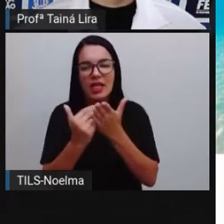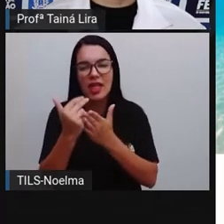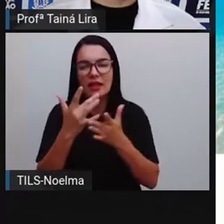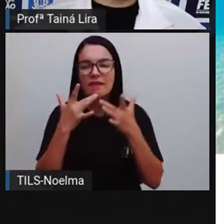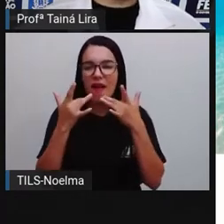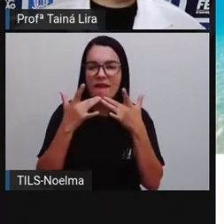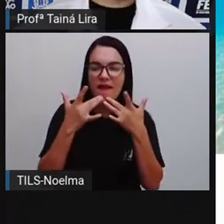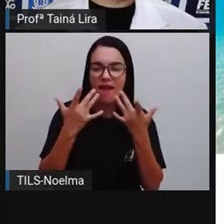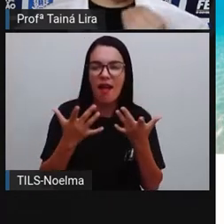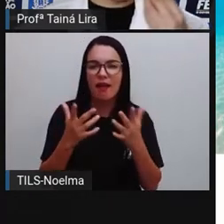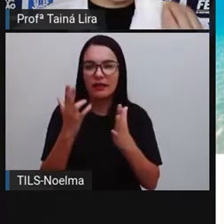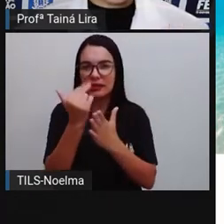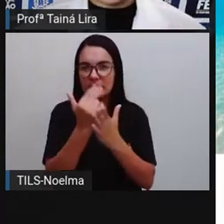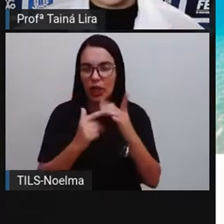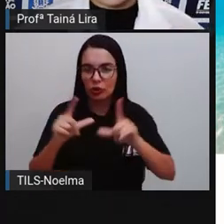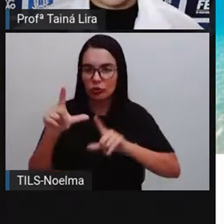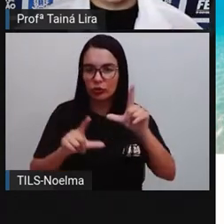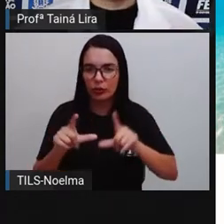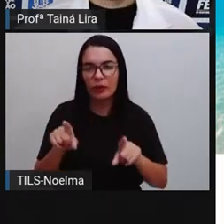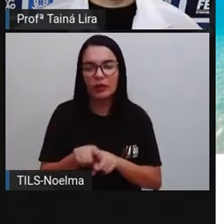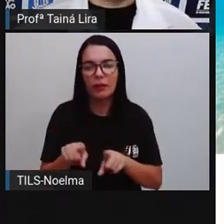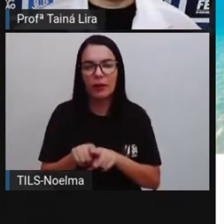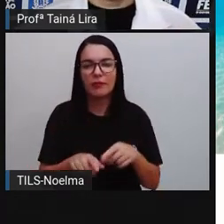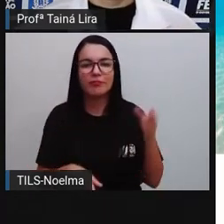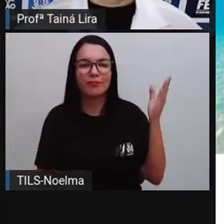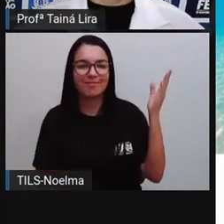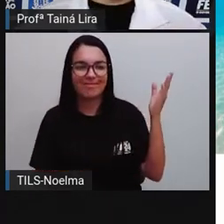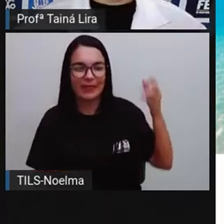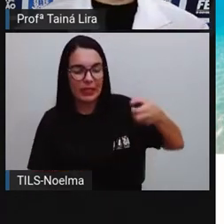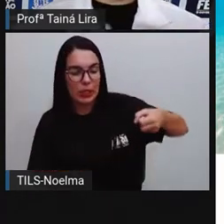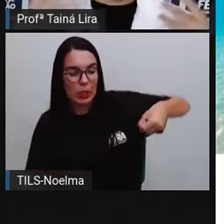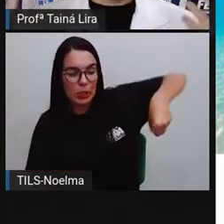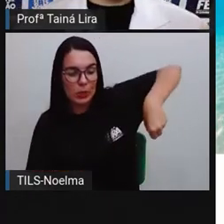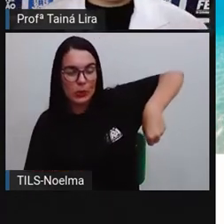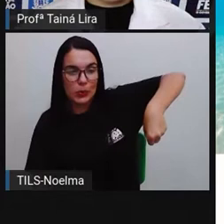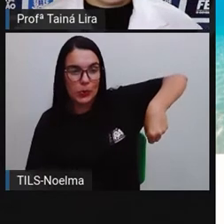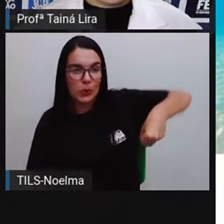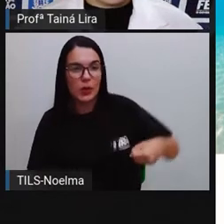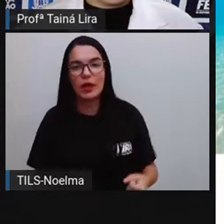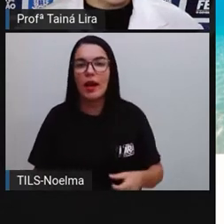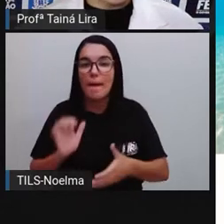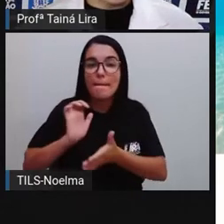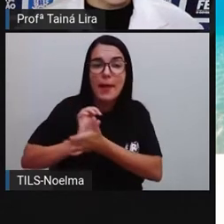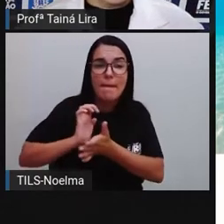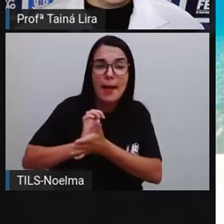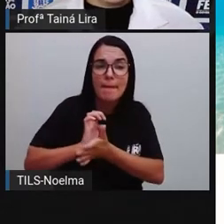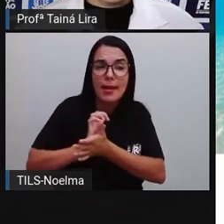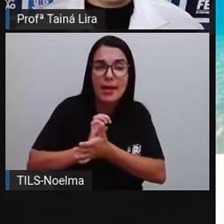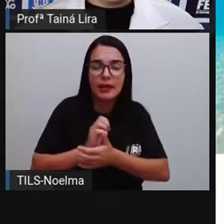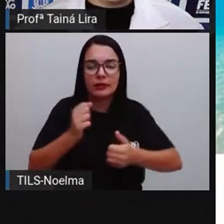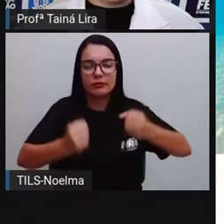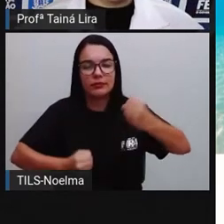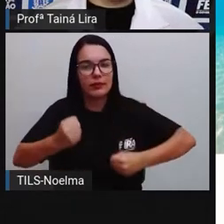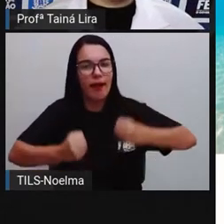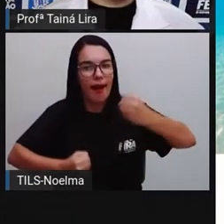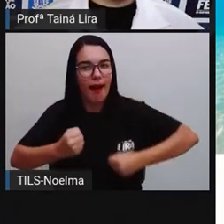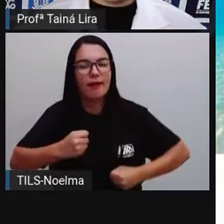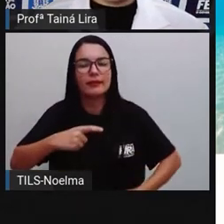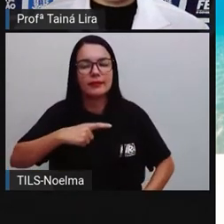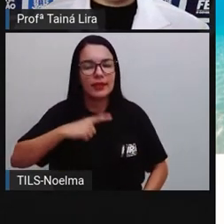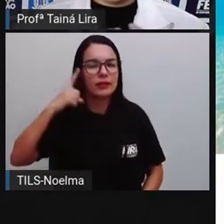do trem o apito da chaleira tá a buzina de um carro então